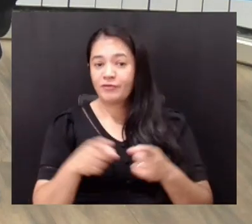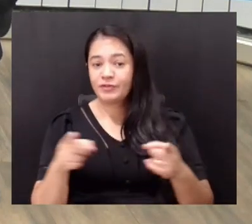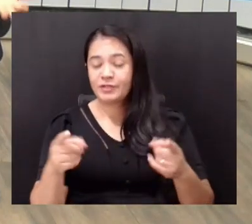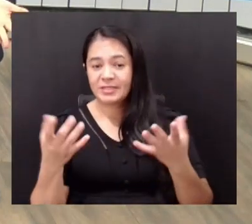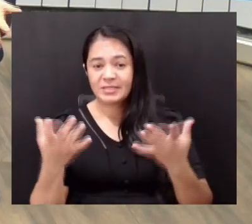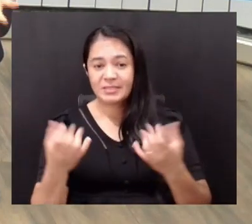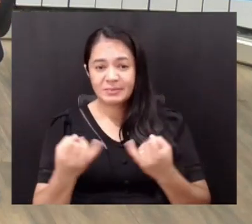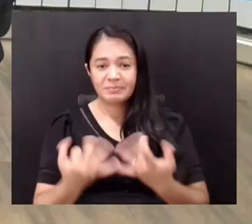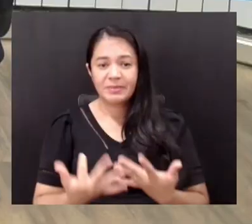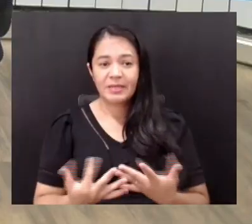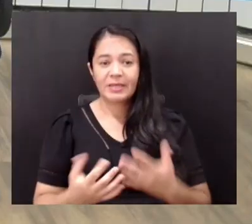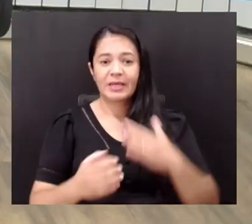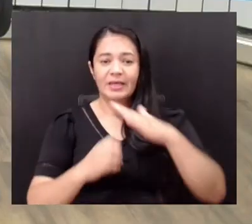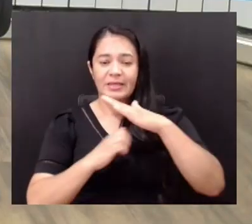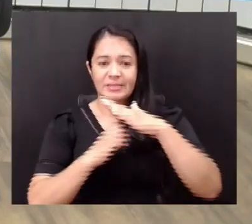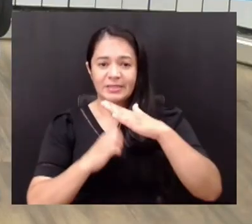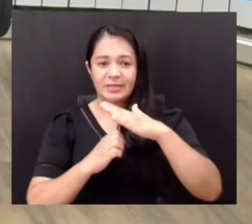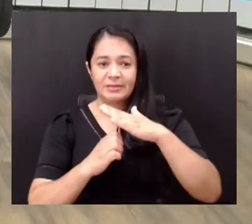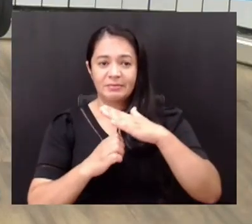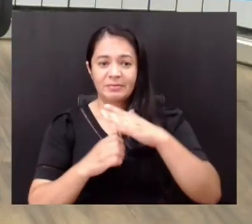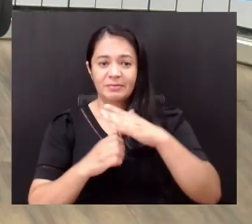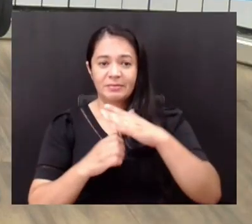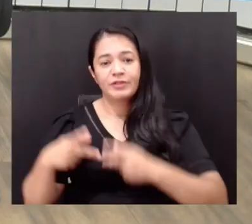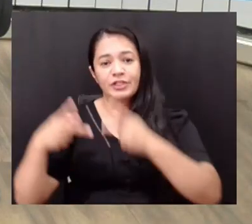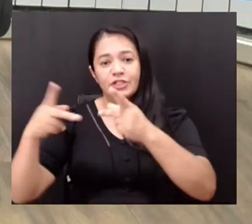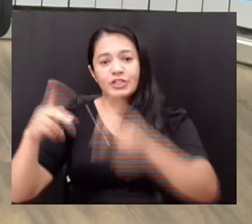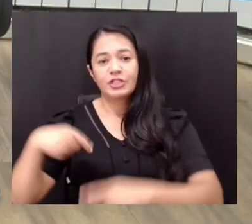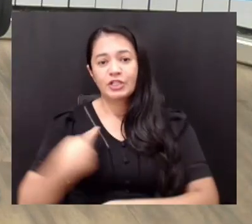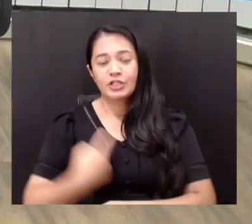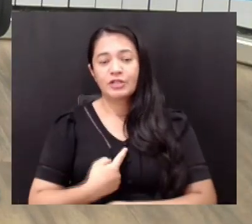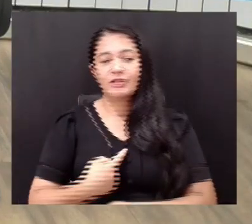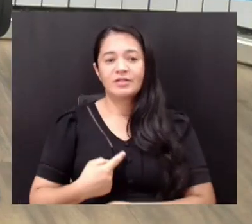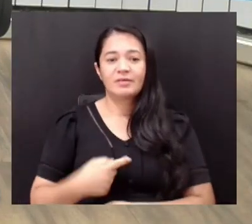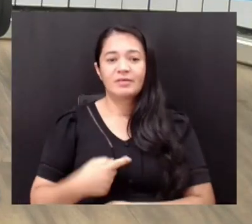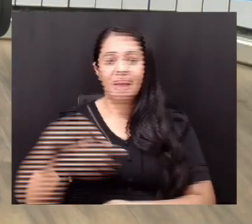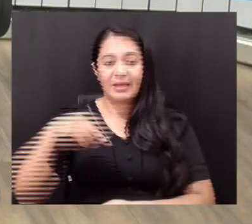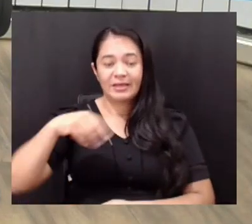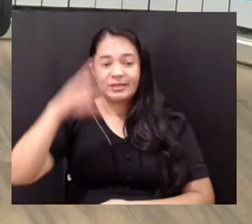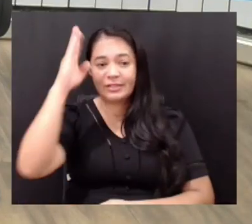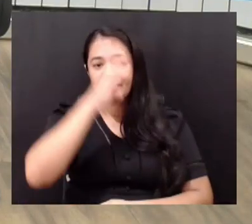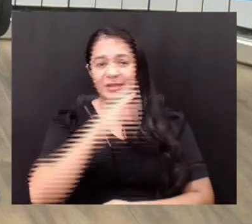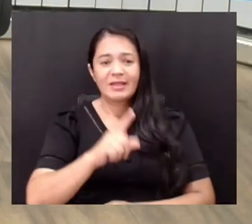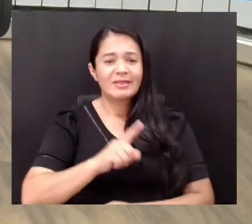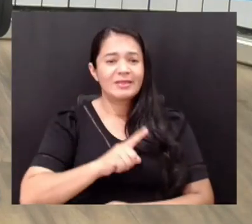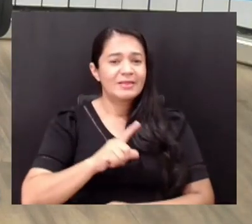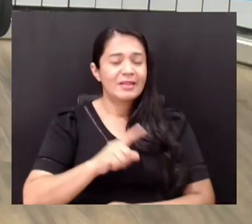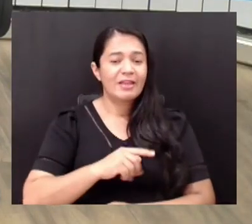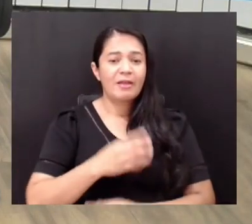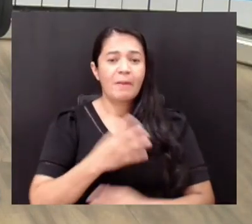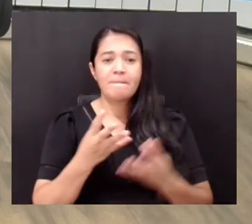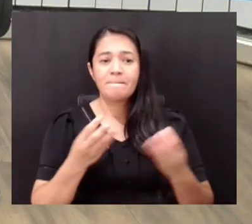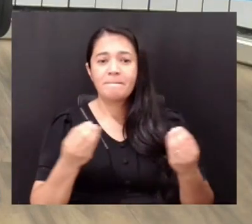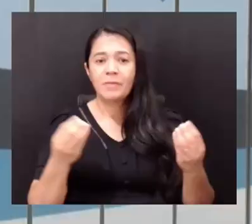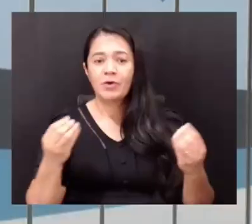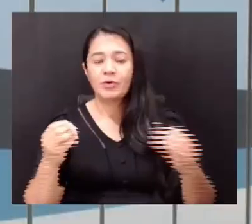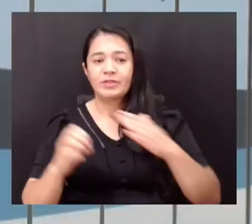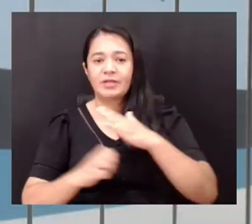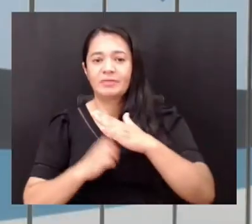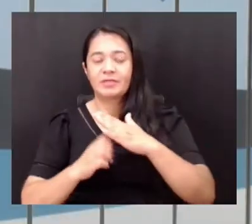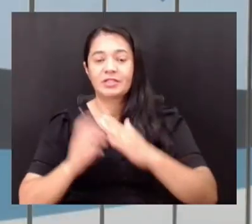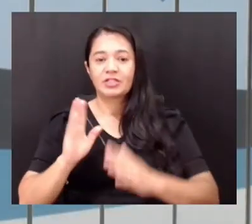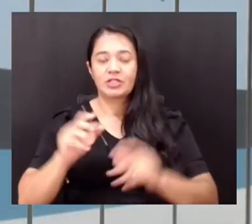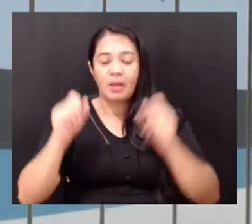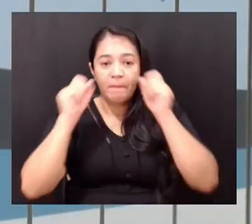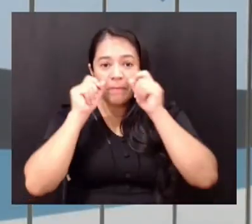foi alvo de uma visita que a gente fez aqui no Brasil, existem inúmeras empresas que já se despertaram para isso.